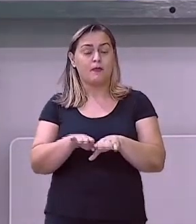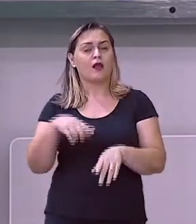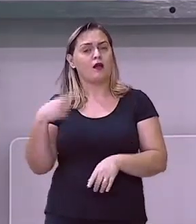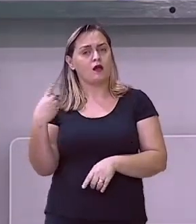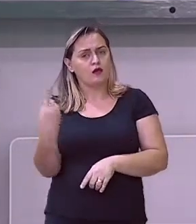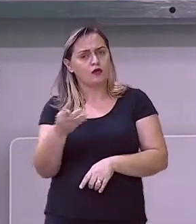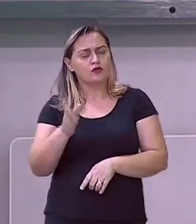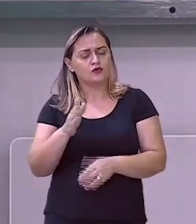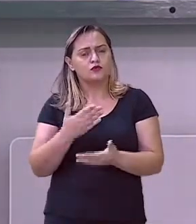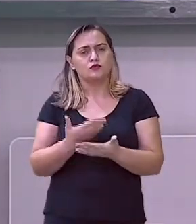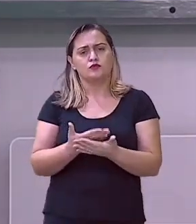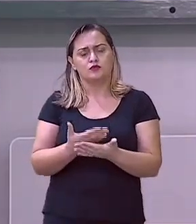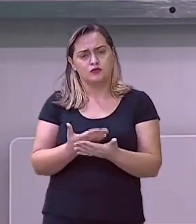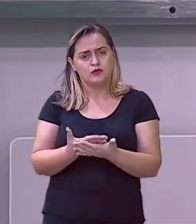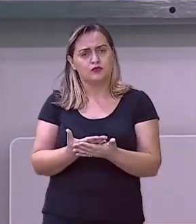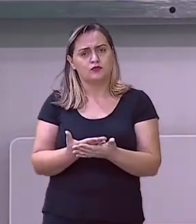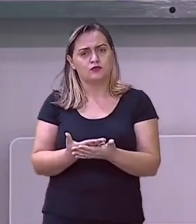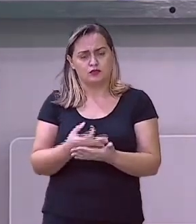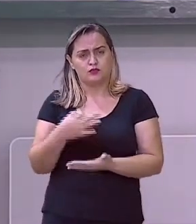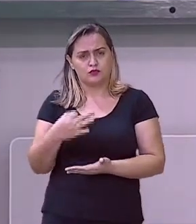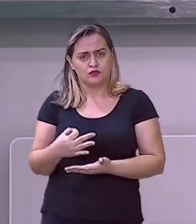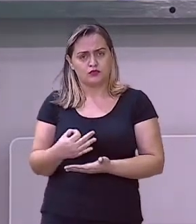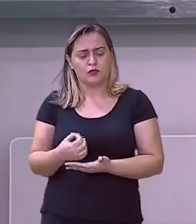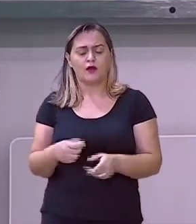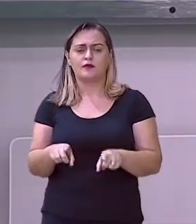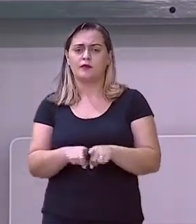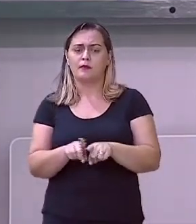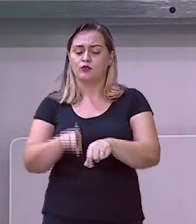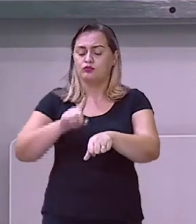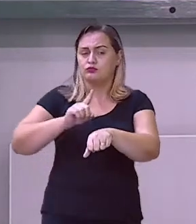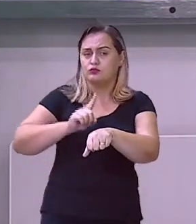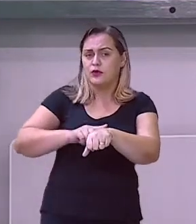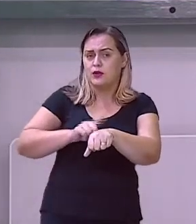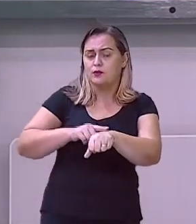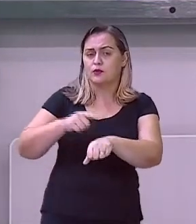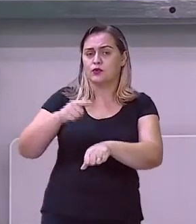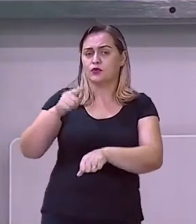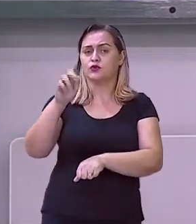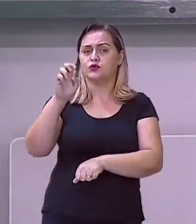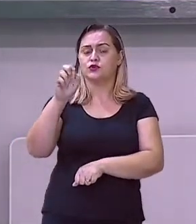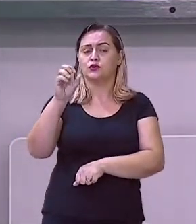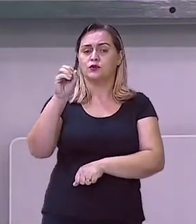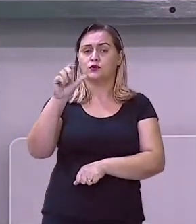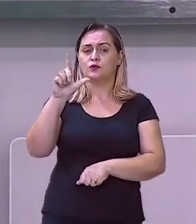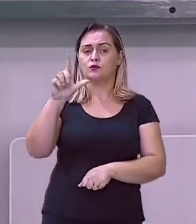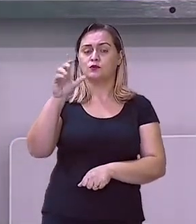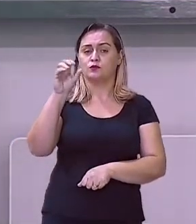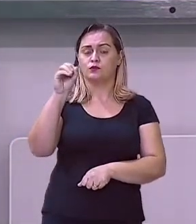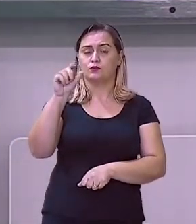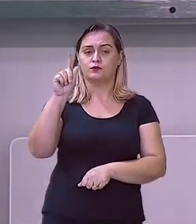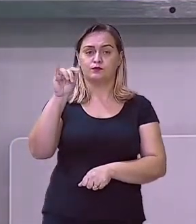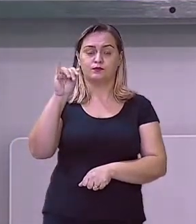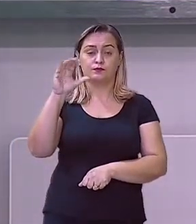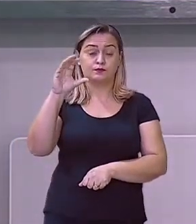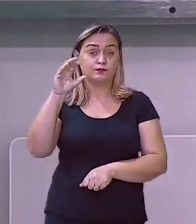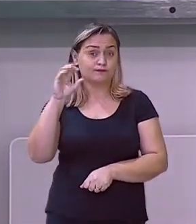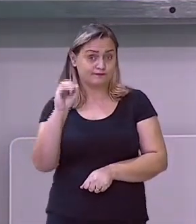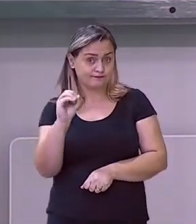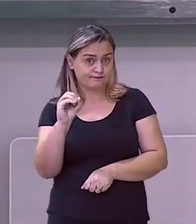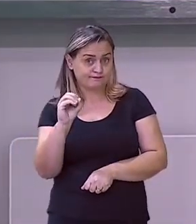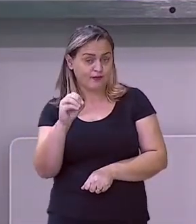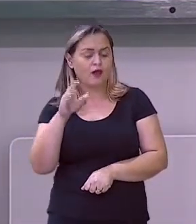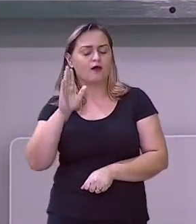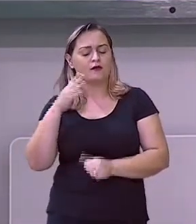do chamado tempo geológico. É verdade? Então, nós falamos muito